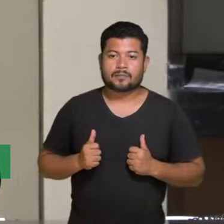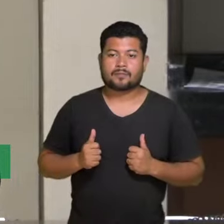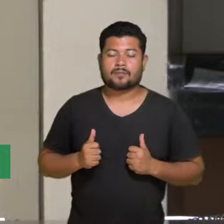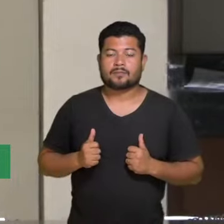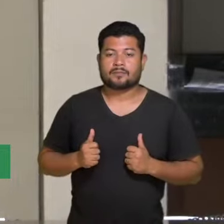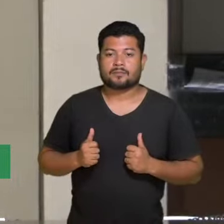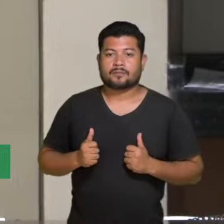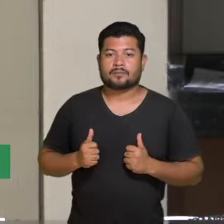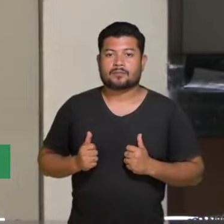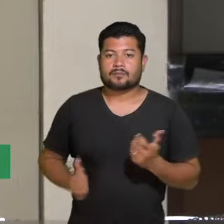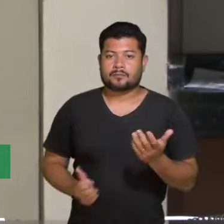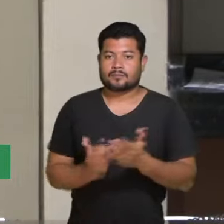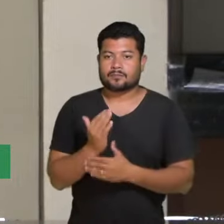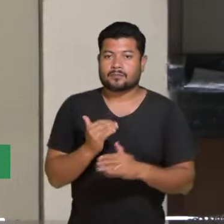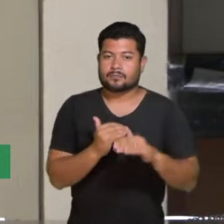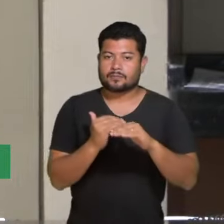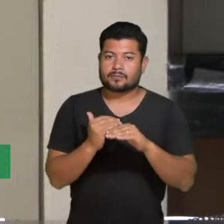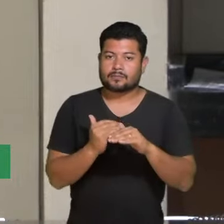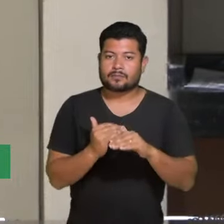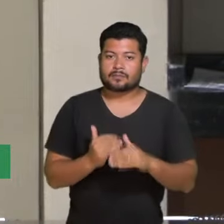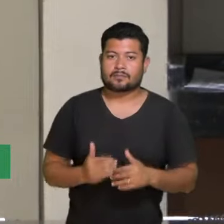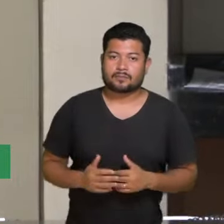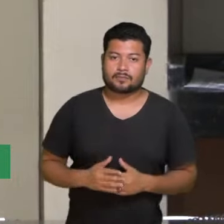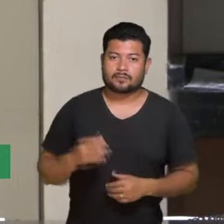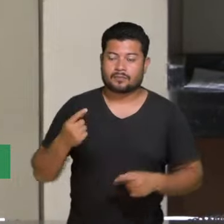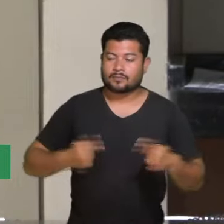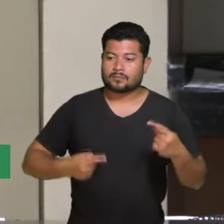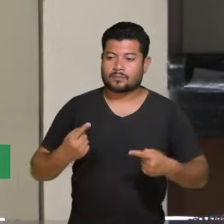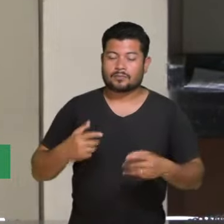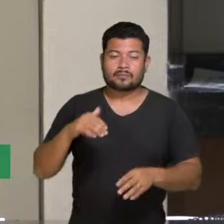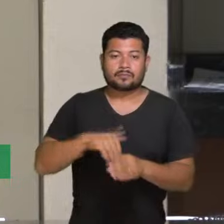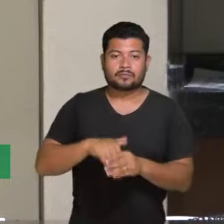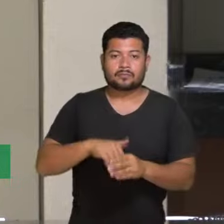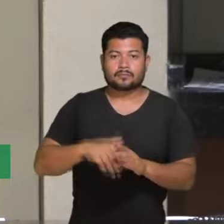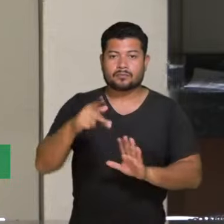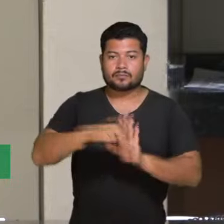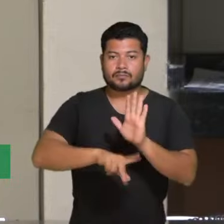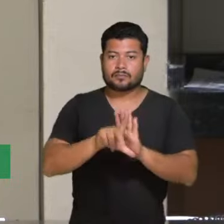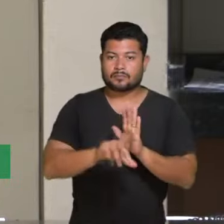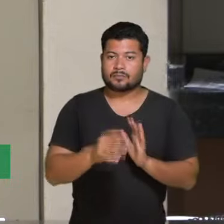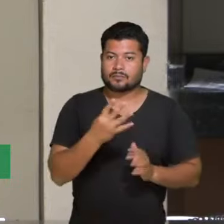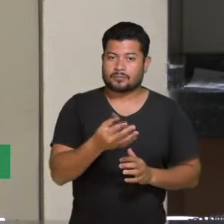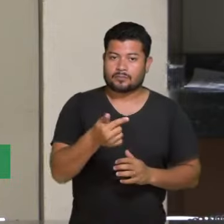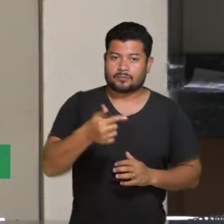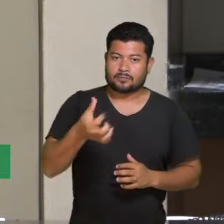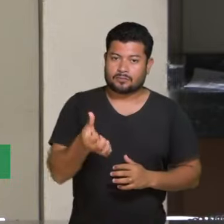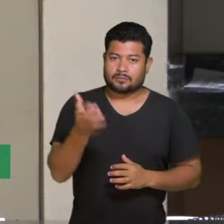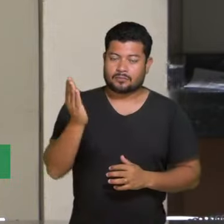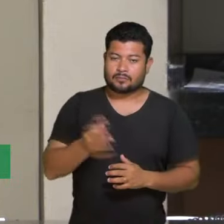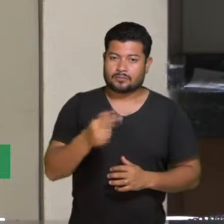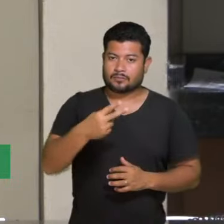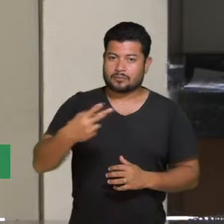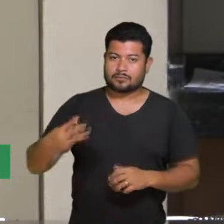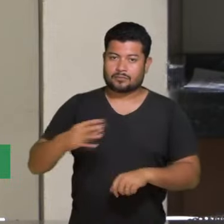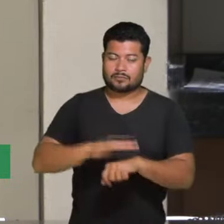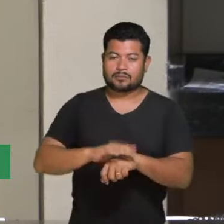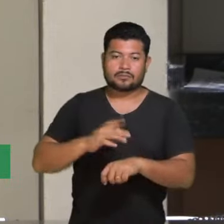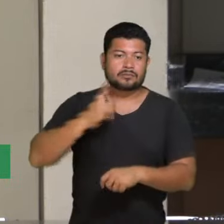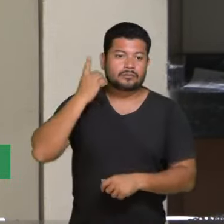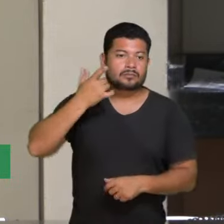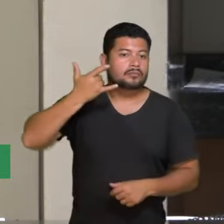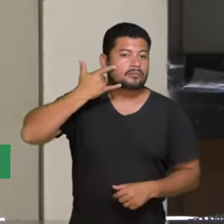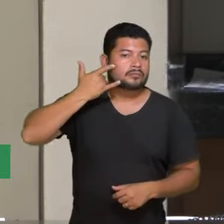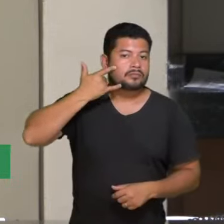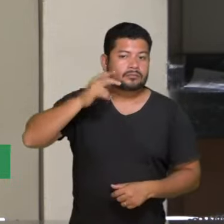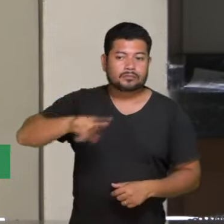encontram. Aprovado por unanimidade. Discussão e votação em turno único do projeto de lei 476/2023, autor deputado Mauro de Nadal. Declara